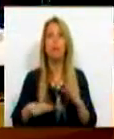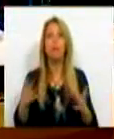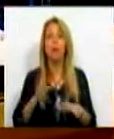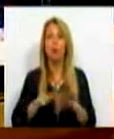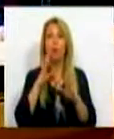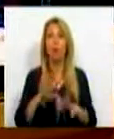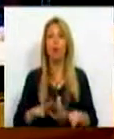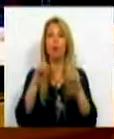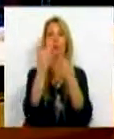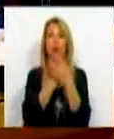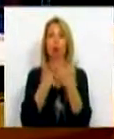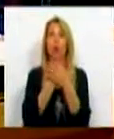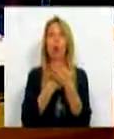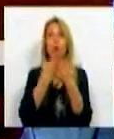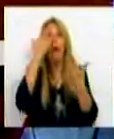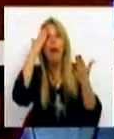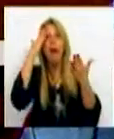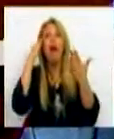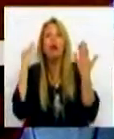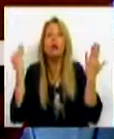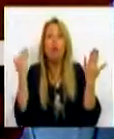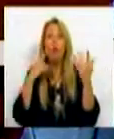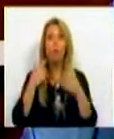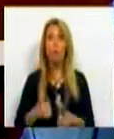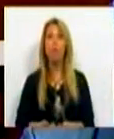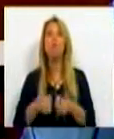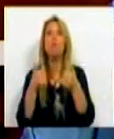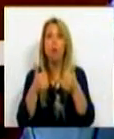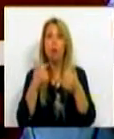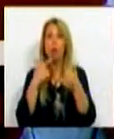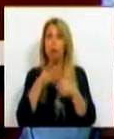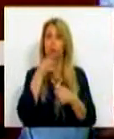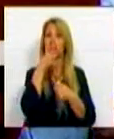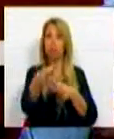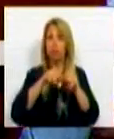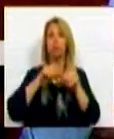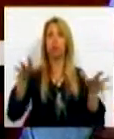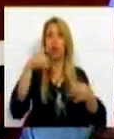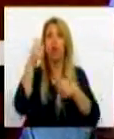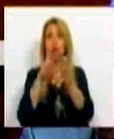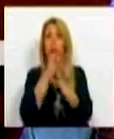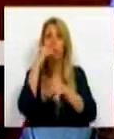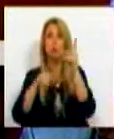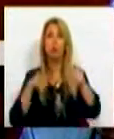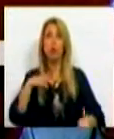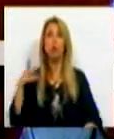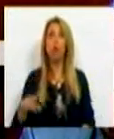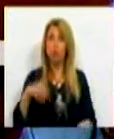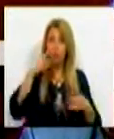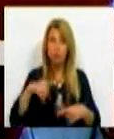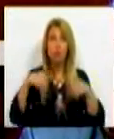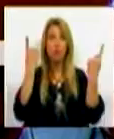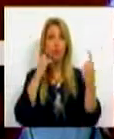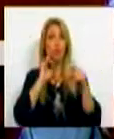economia, julgou ser melhor partilhá-lo com todos os portugueses e revelou o seu insucesso